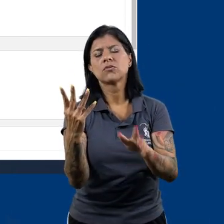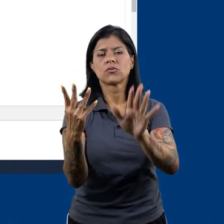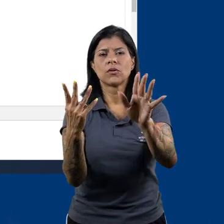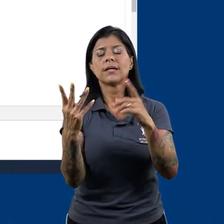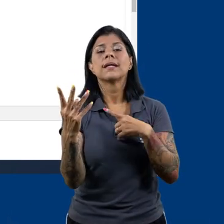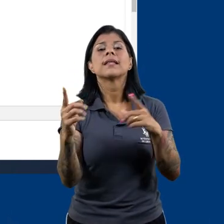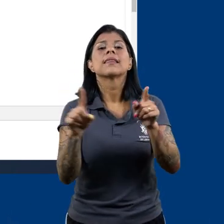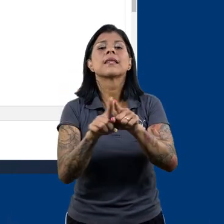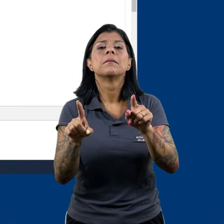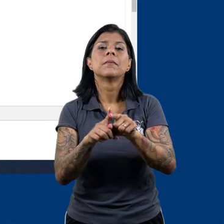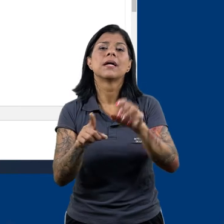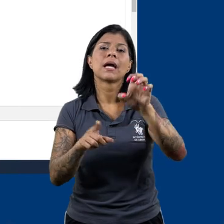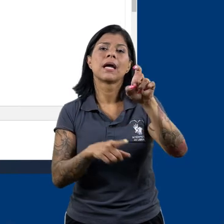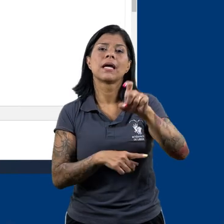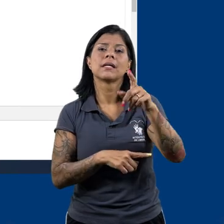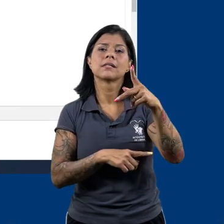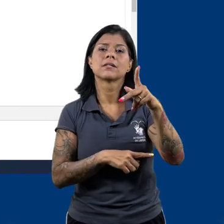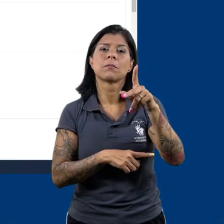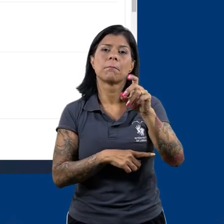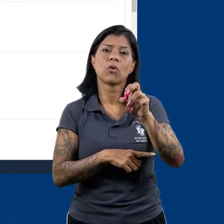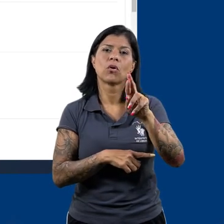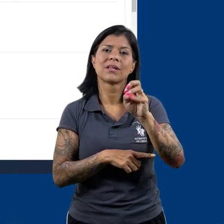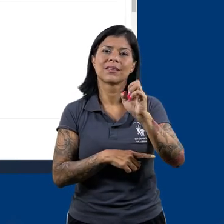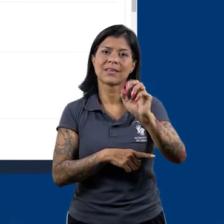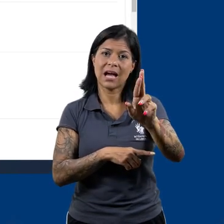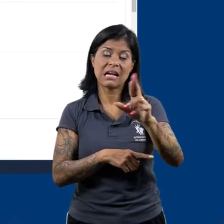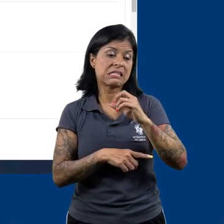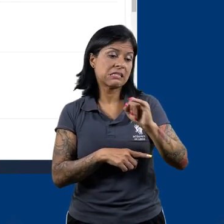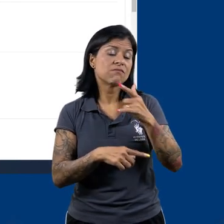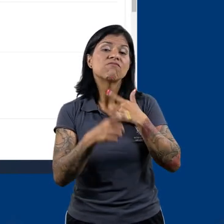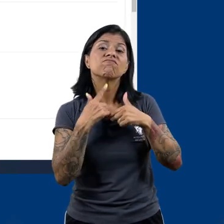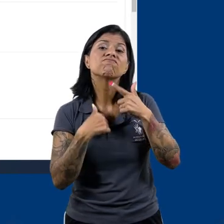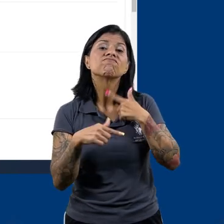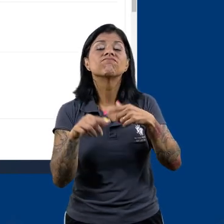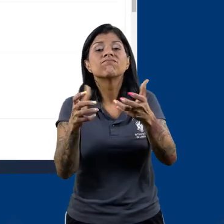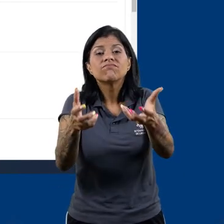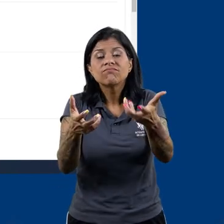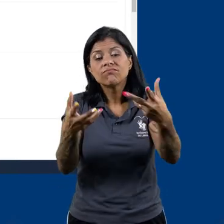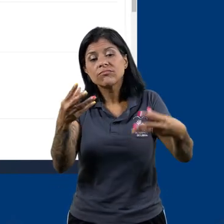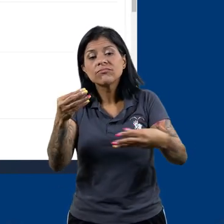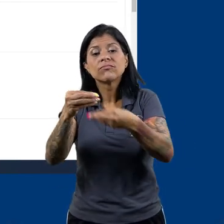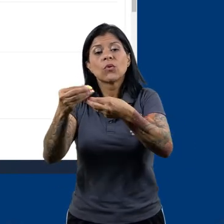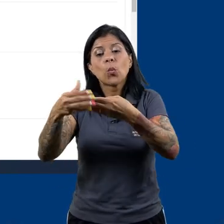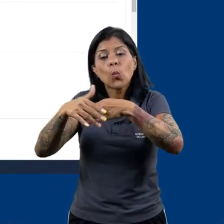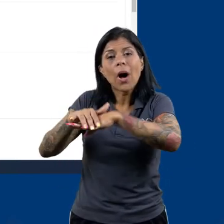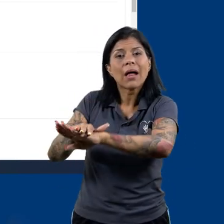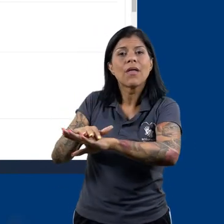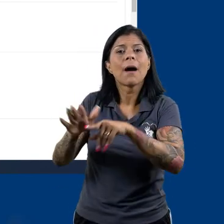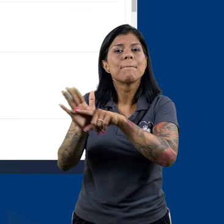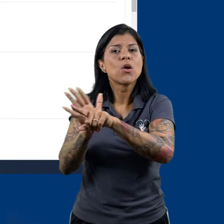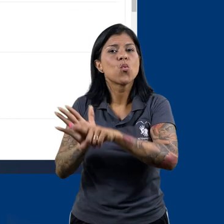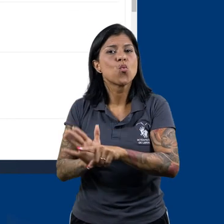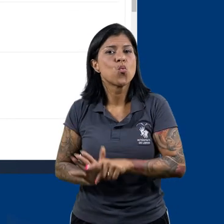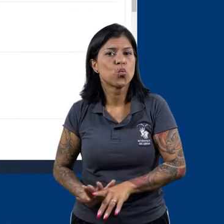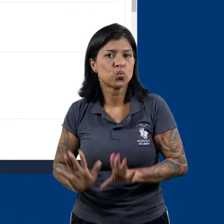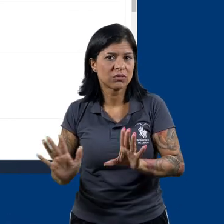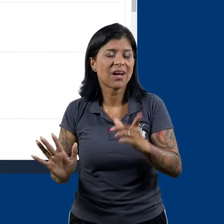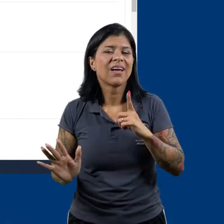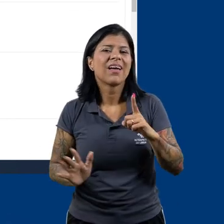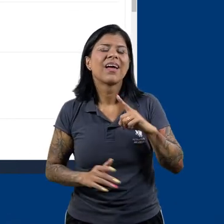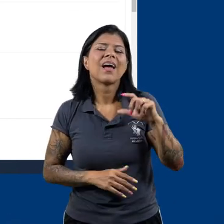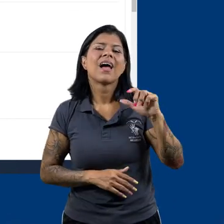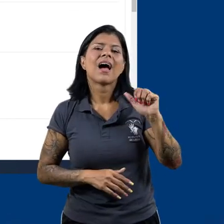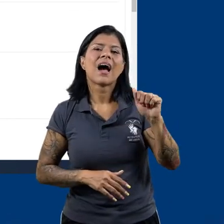categorias temos a sessão exportar Caso seja nosso desejo armazenar